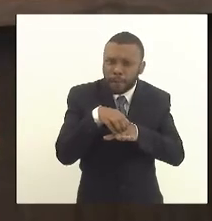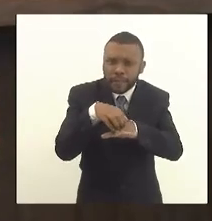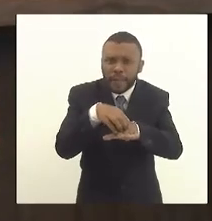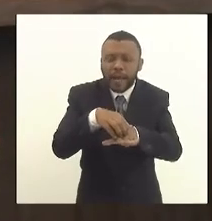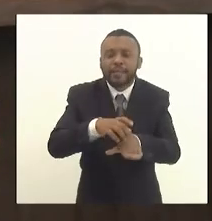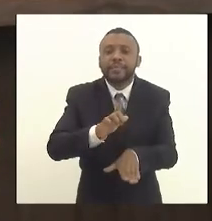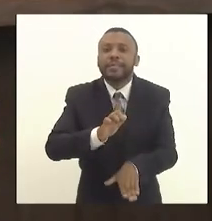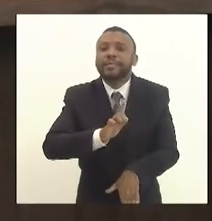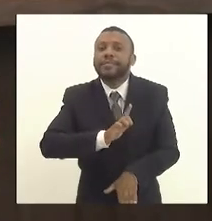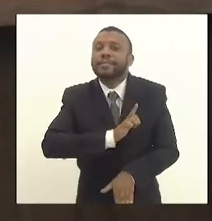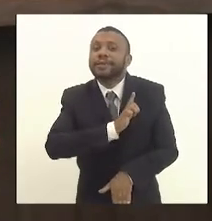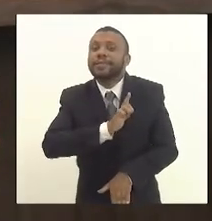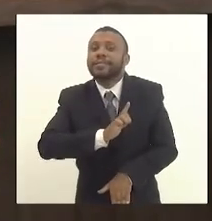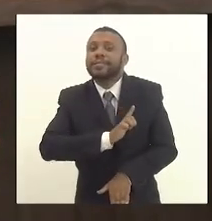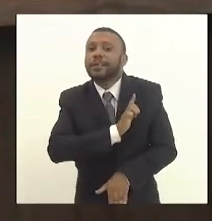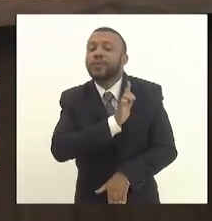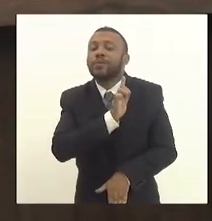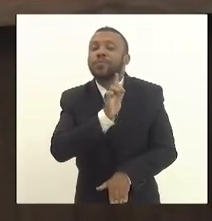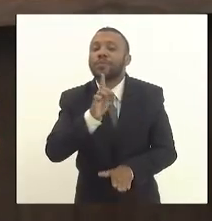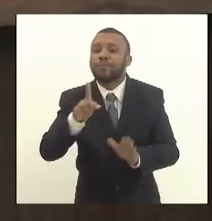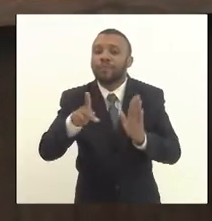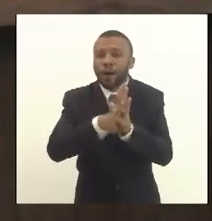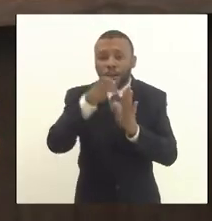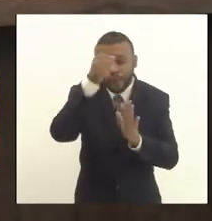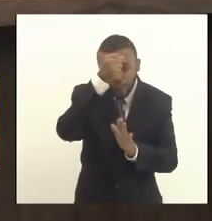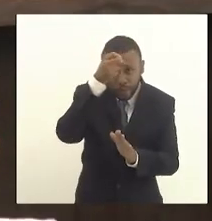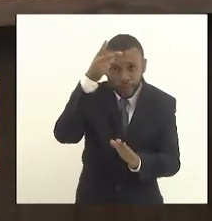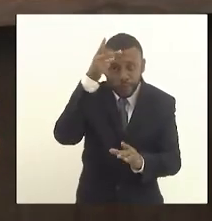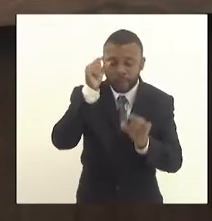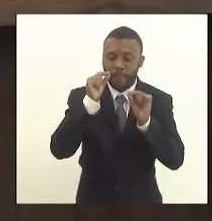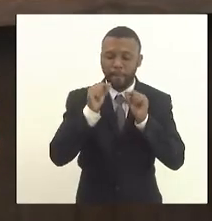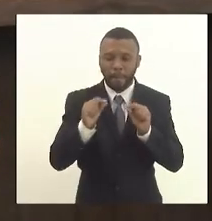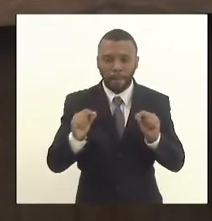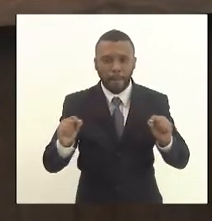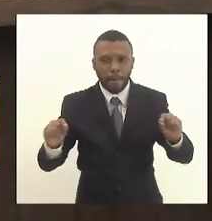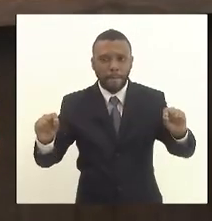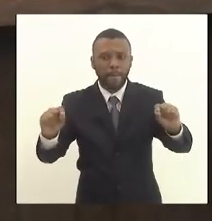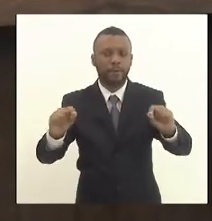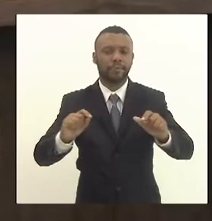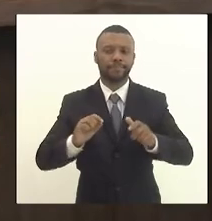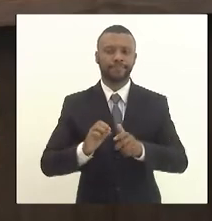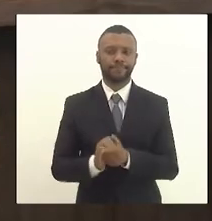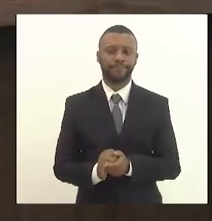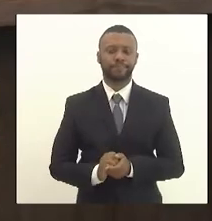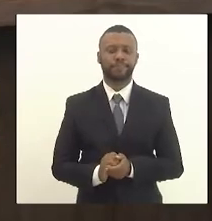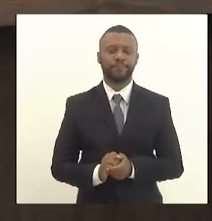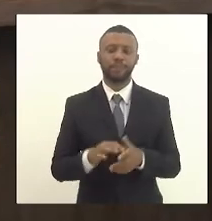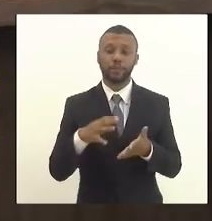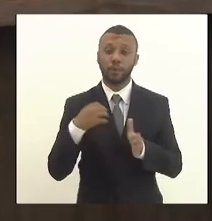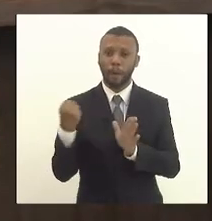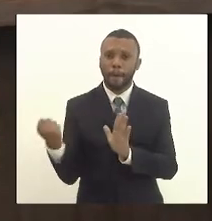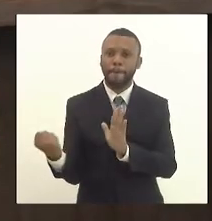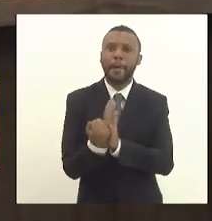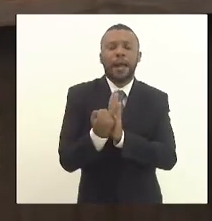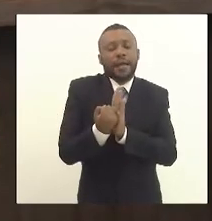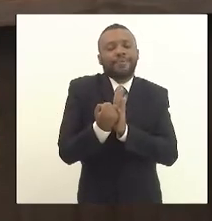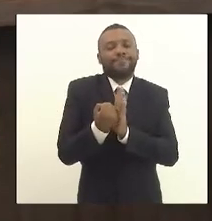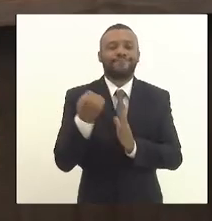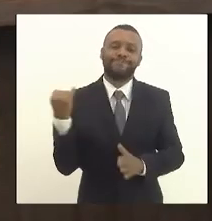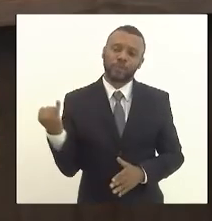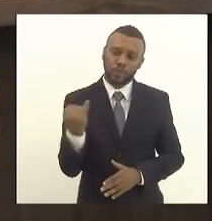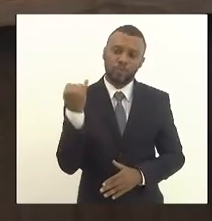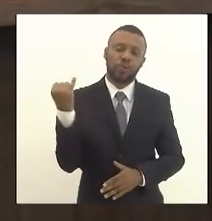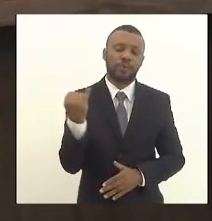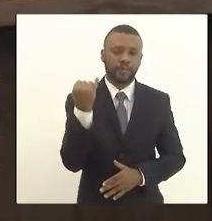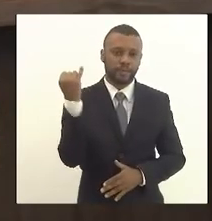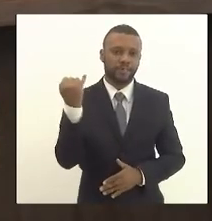gestão patrimonial do município. Sem dúvida, presidente, é um marco, e eu acho que,